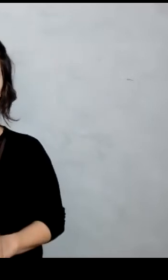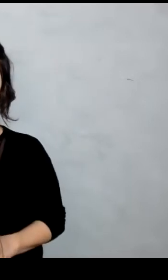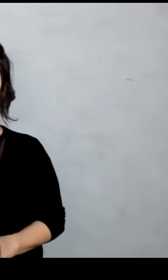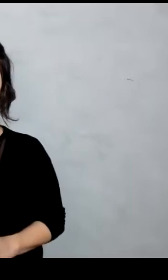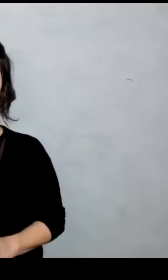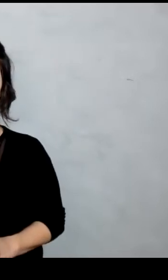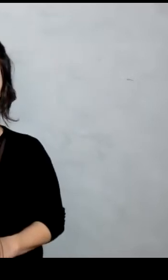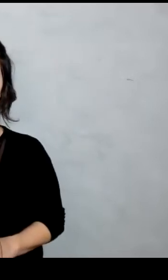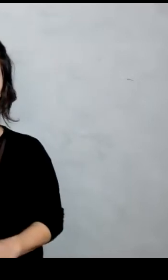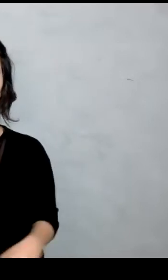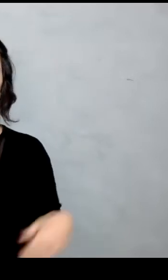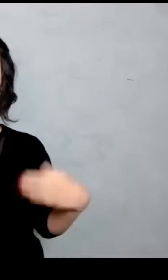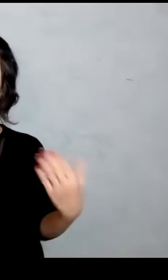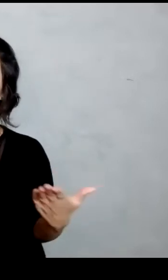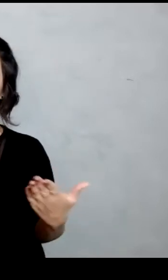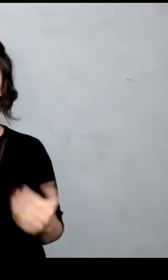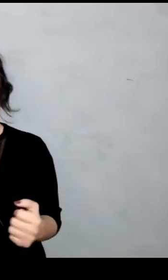Muito bem.